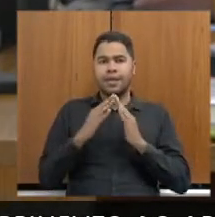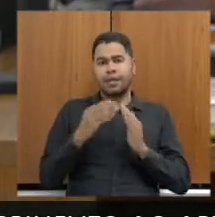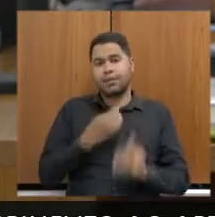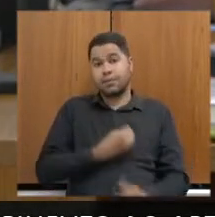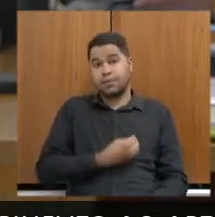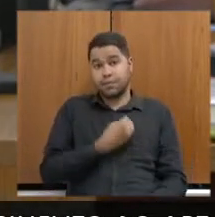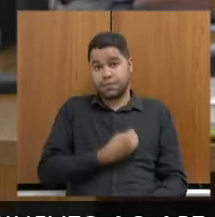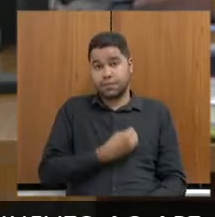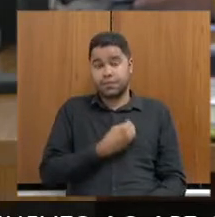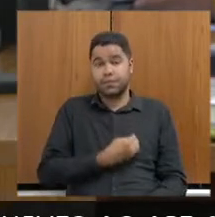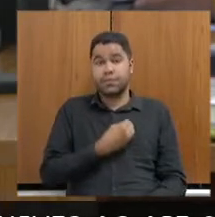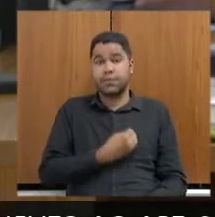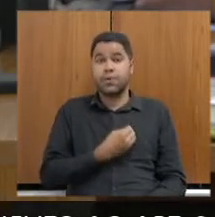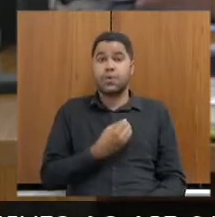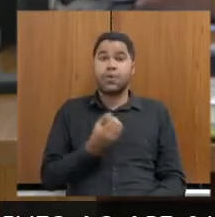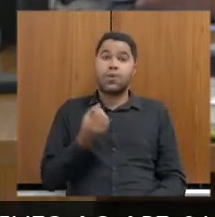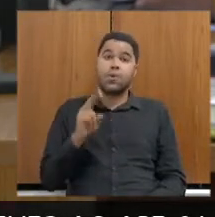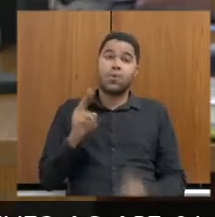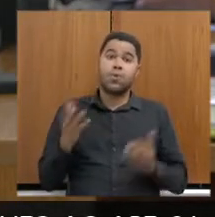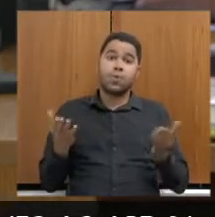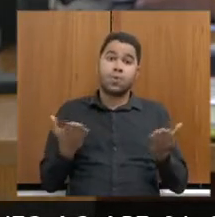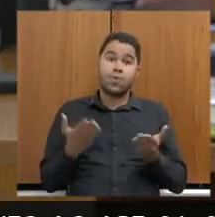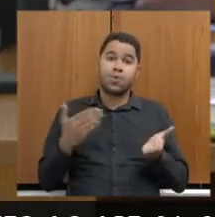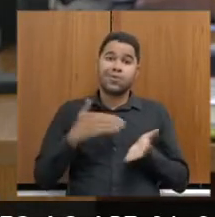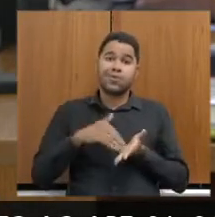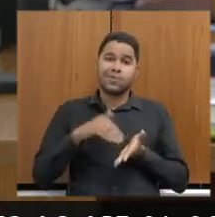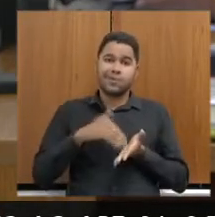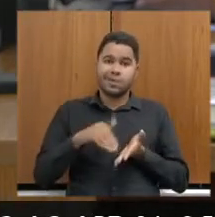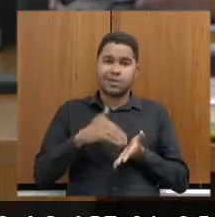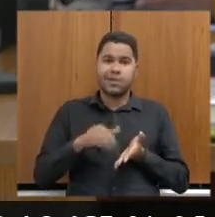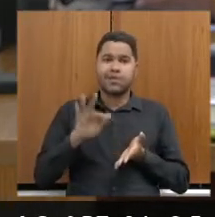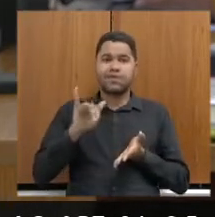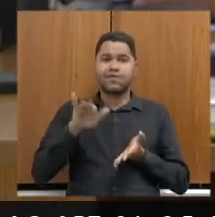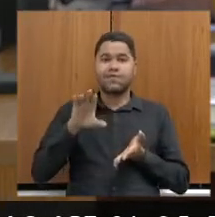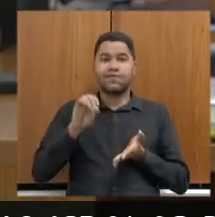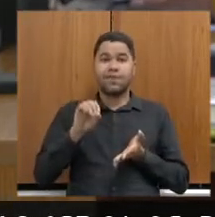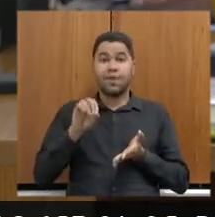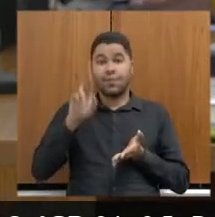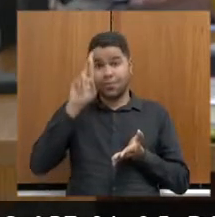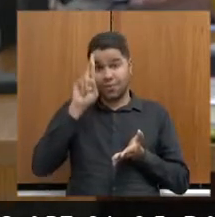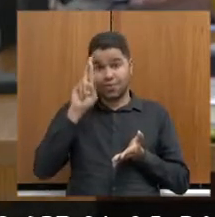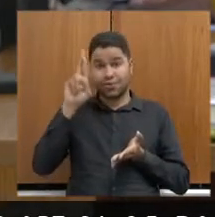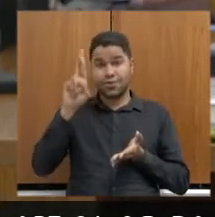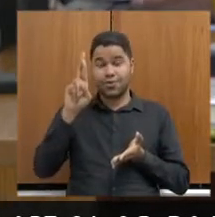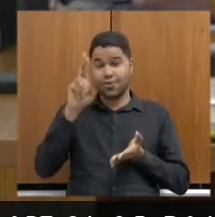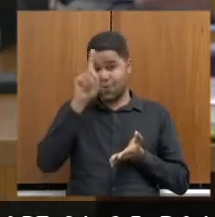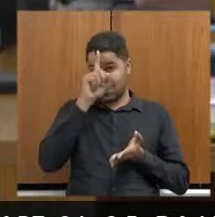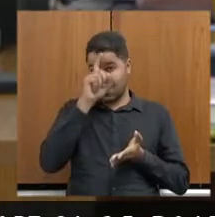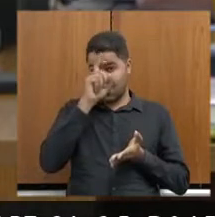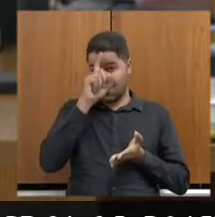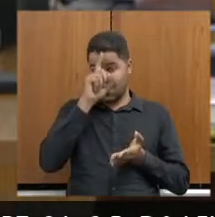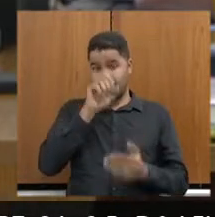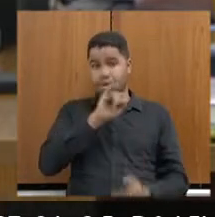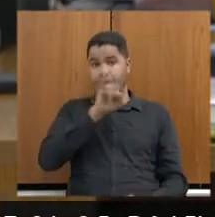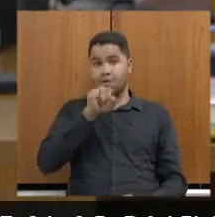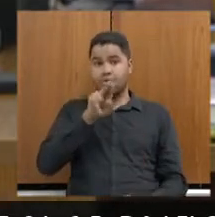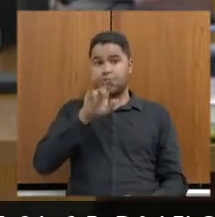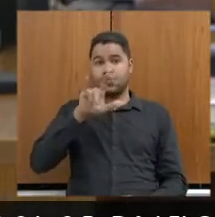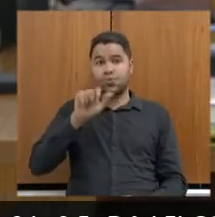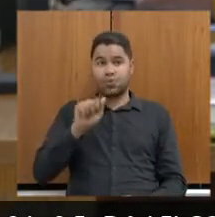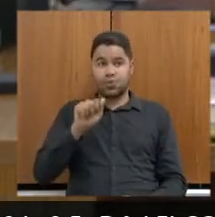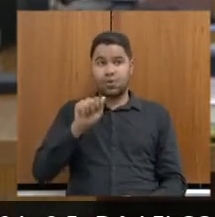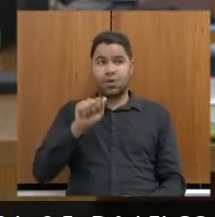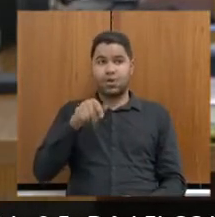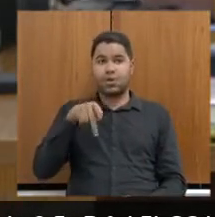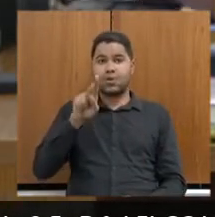participei ou então hoje secretário Fábio vai querer era diretor do Hospital Júlia Kubitschek